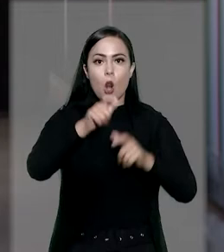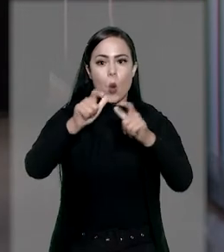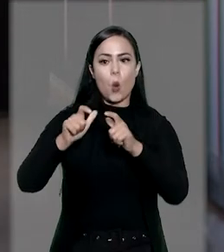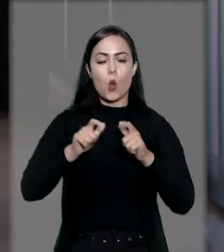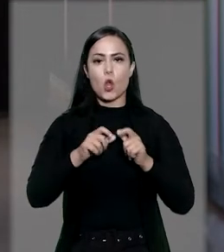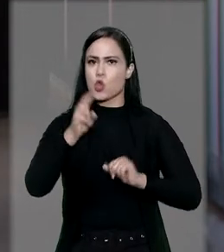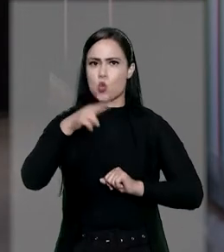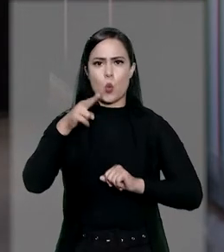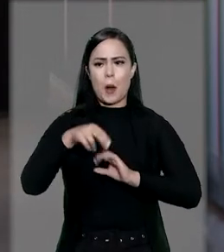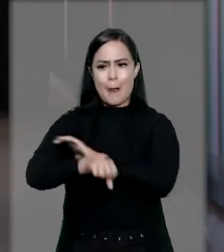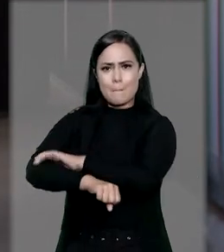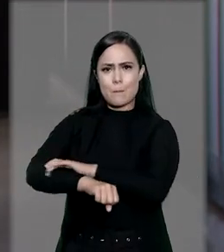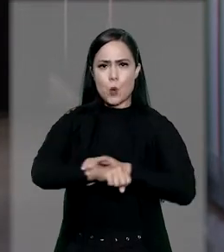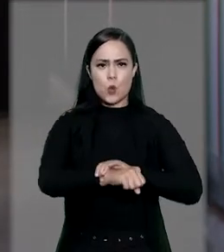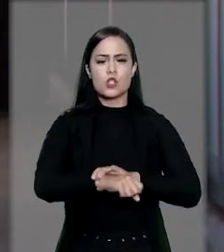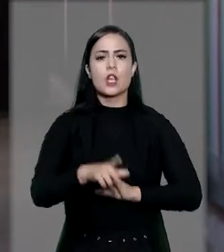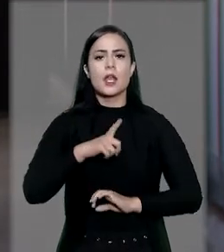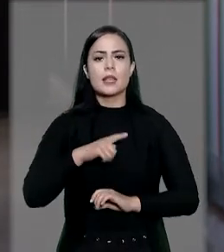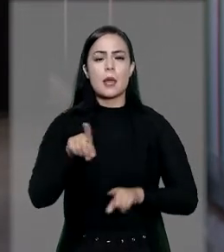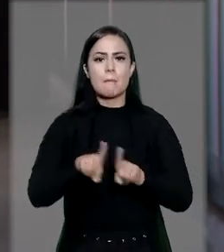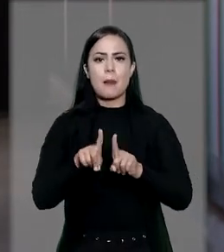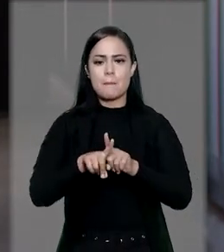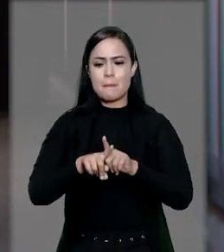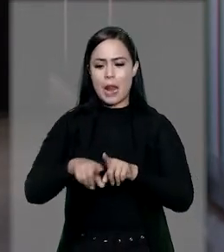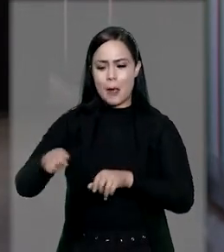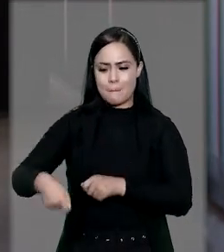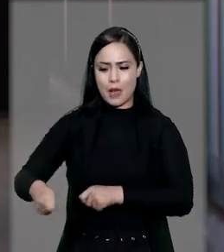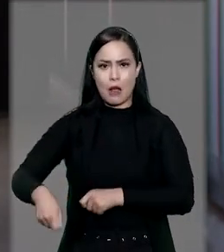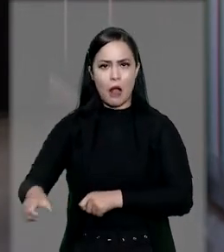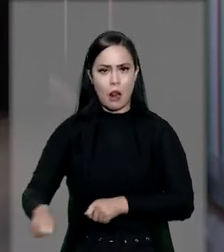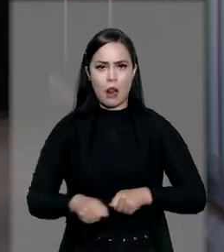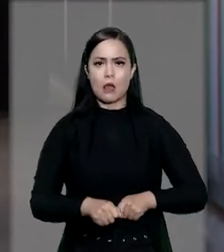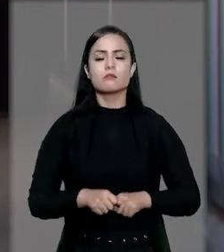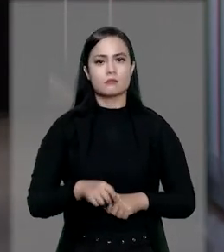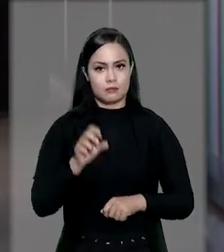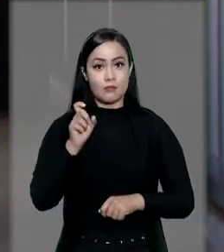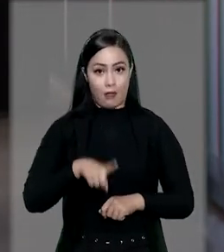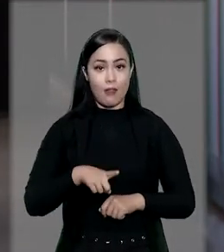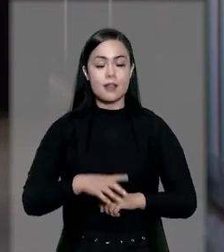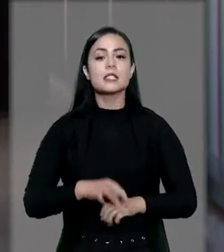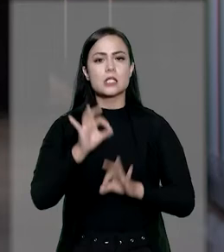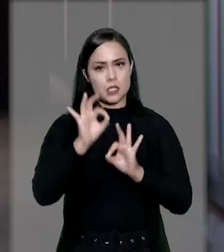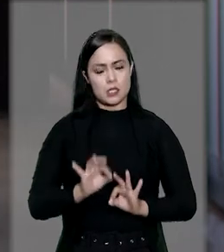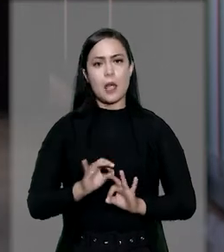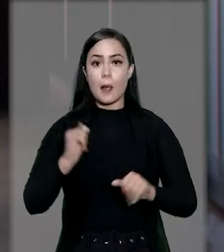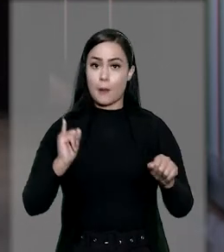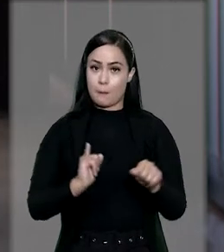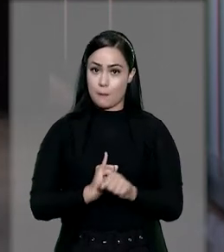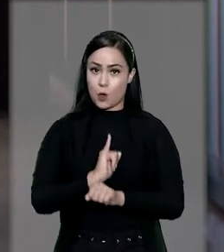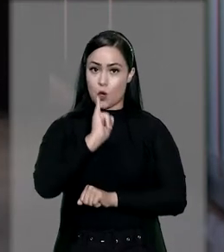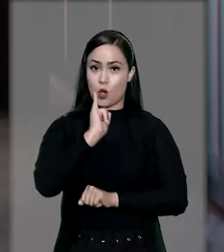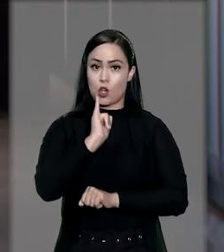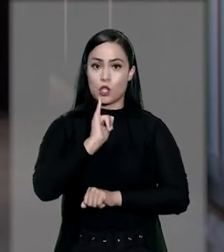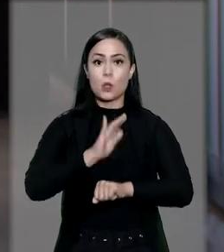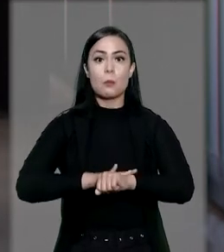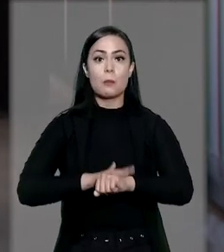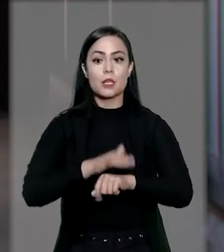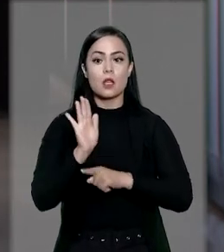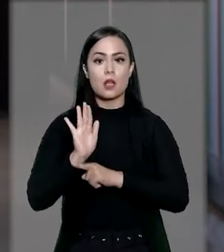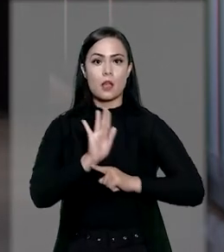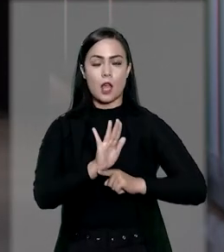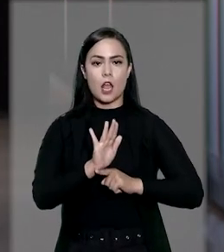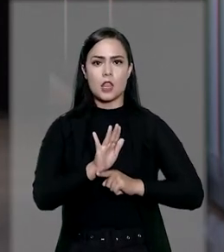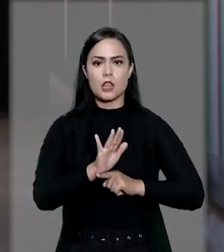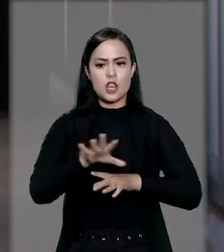espaço, nunca a puxe pelo braço ou pela bengala, não é isso? Com certeza. É importante, na hora